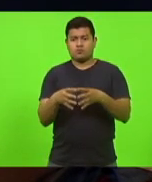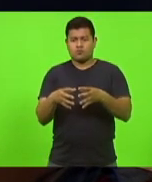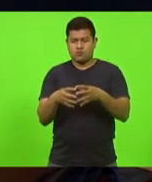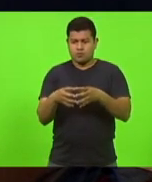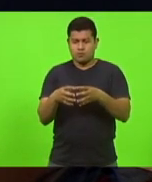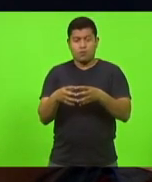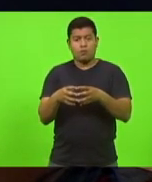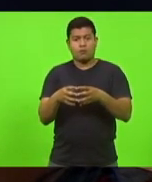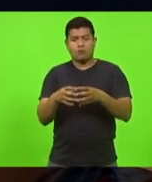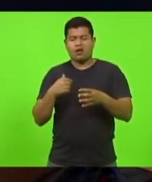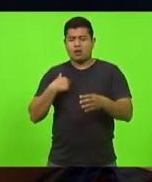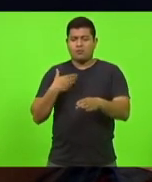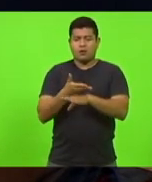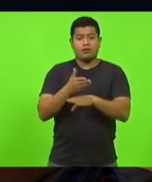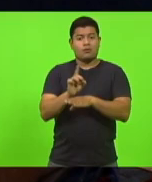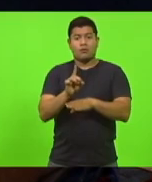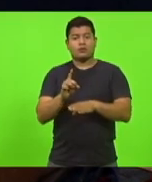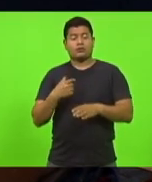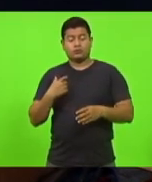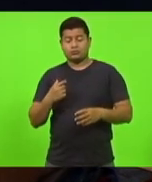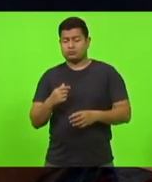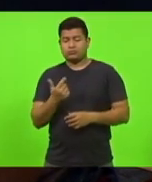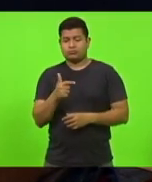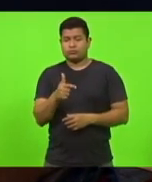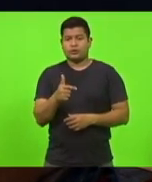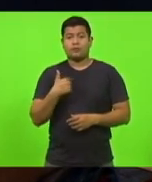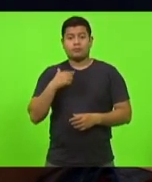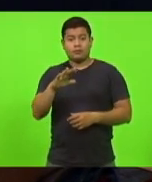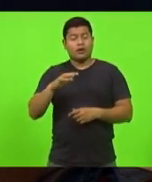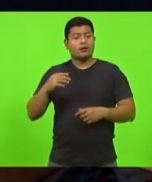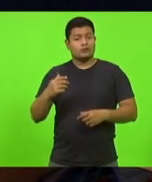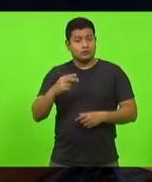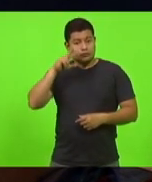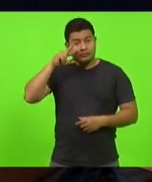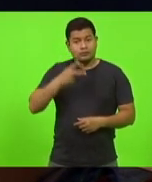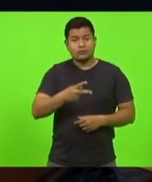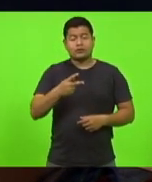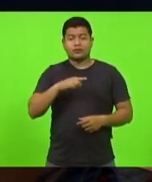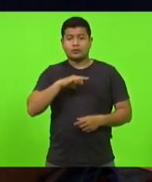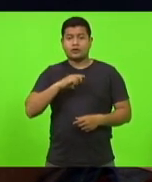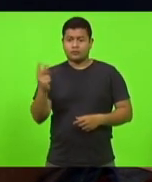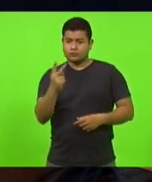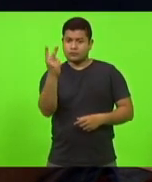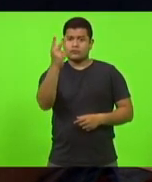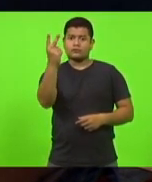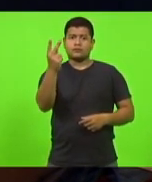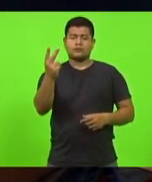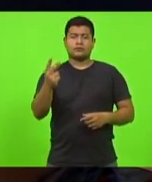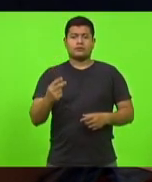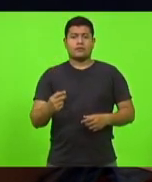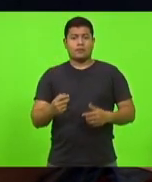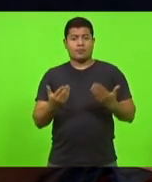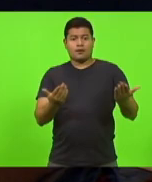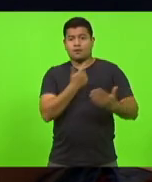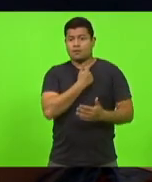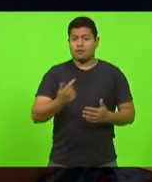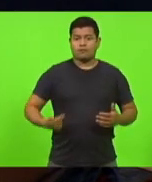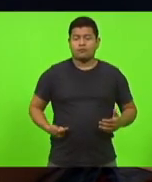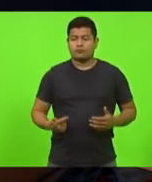para que a gente possa continuar avançando. No atual governo, foram